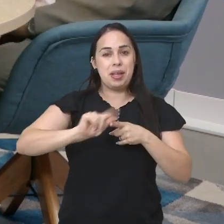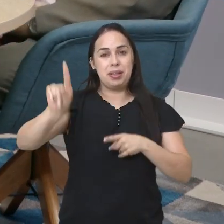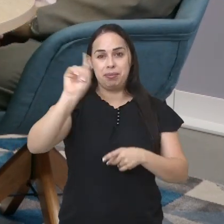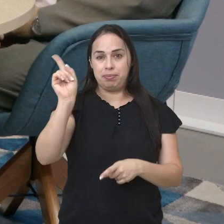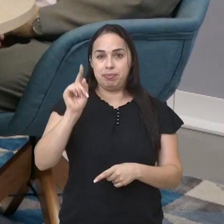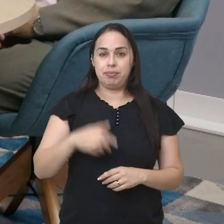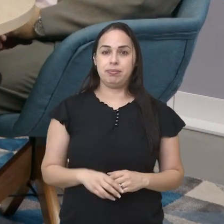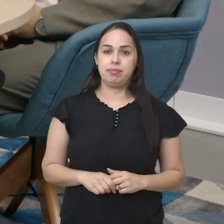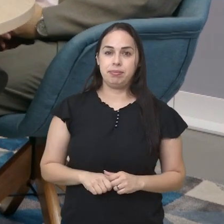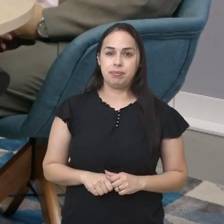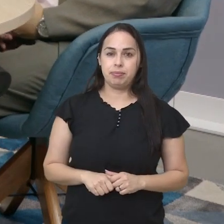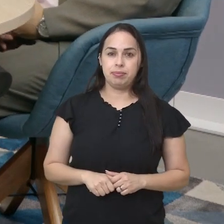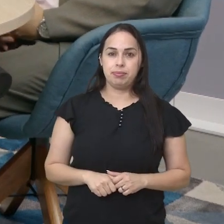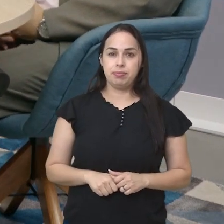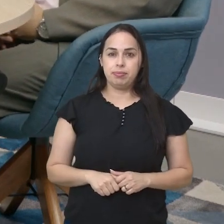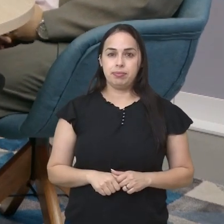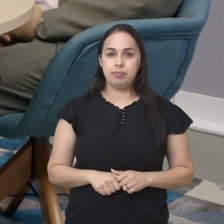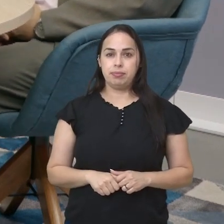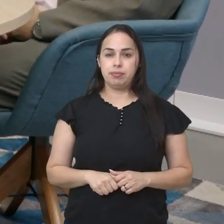já.